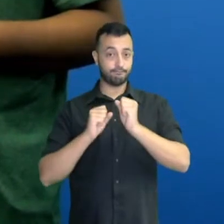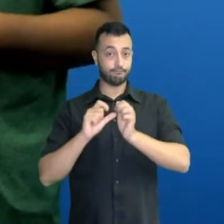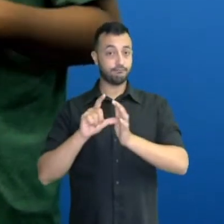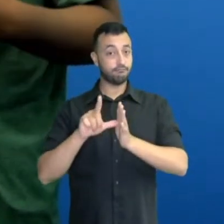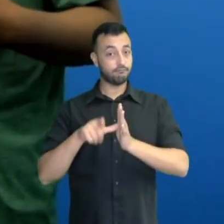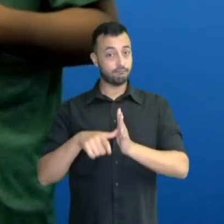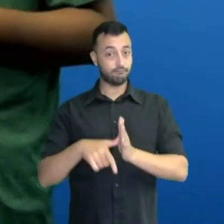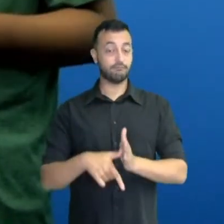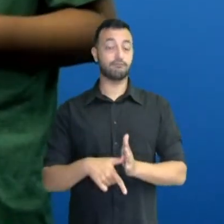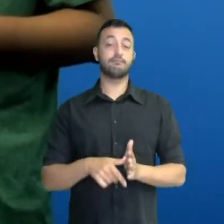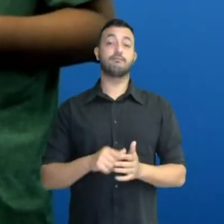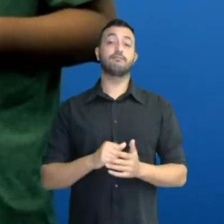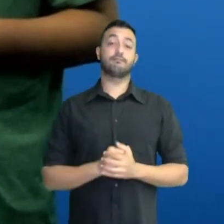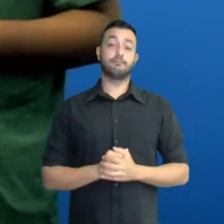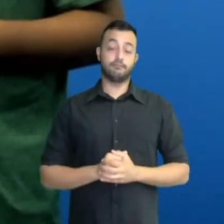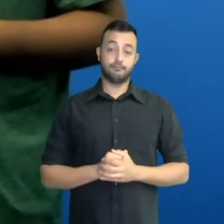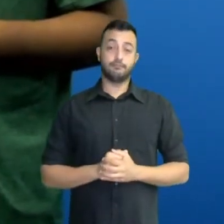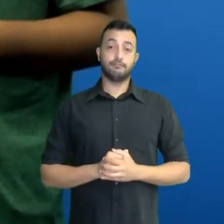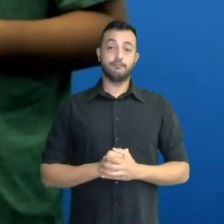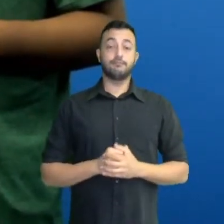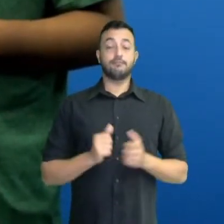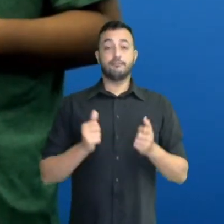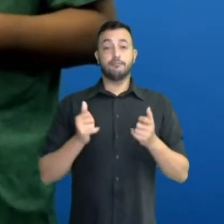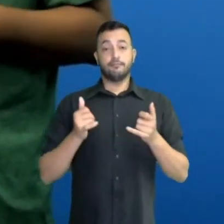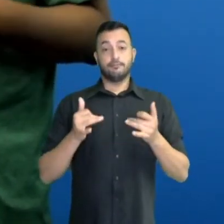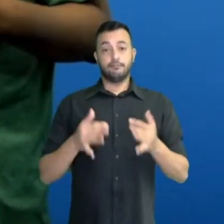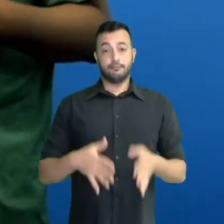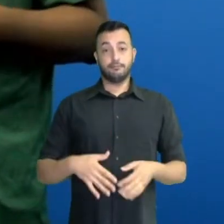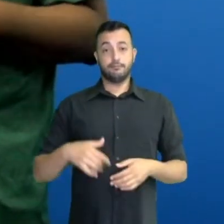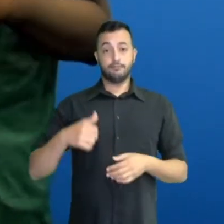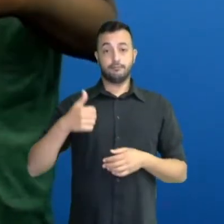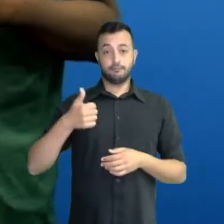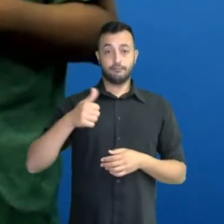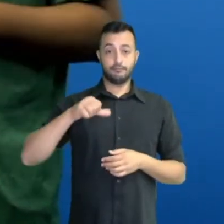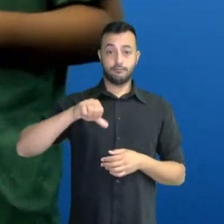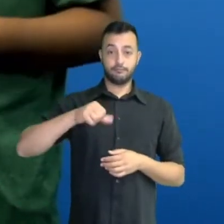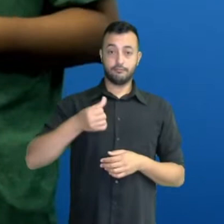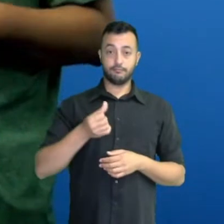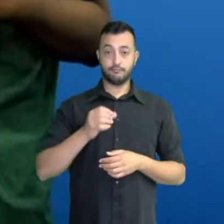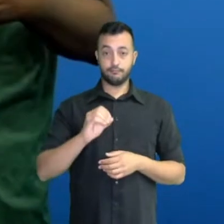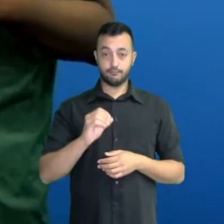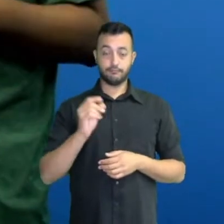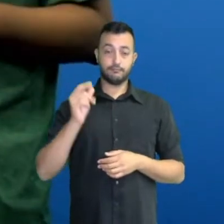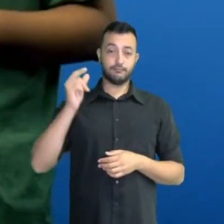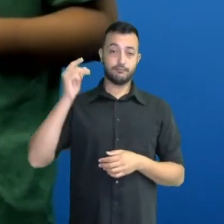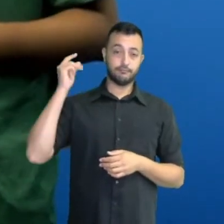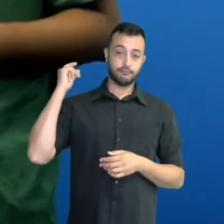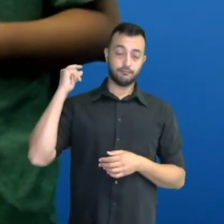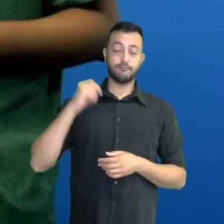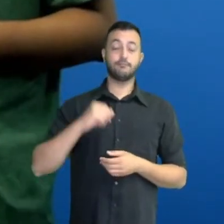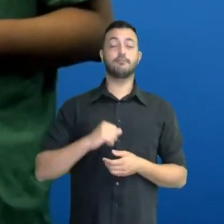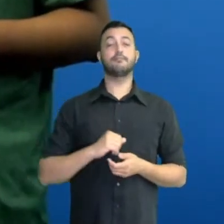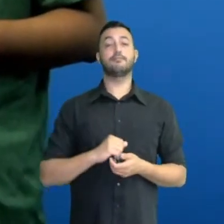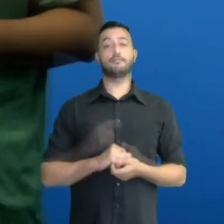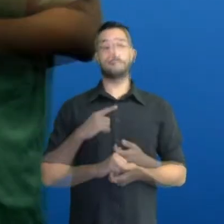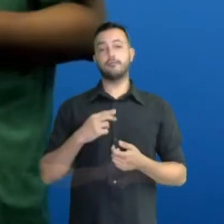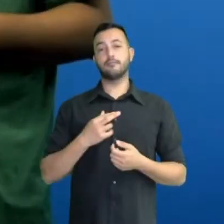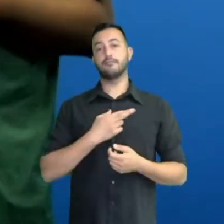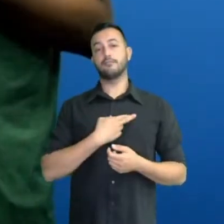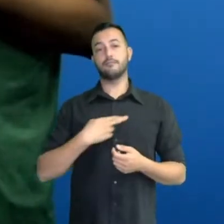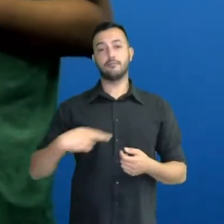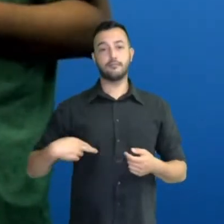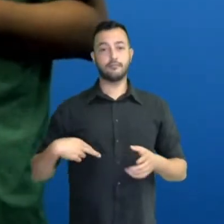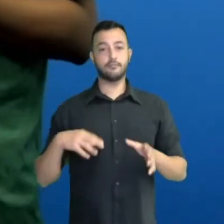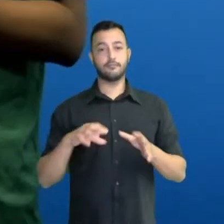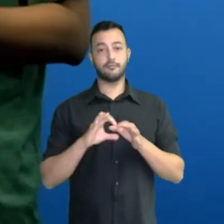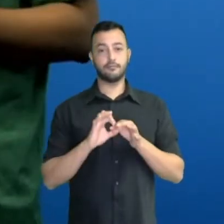atrasado. Para você ter uma ideia, na década de 1960, lá na década de 60, lá pelo 1960, né, o Reino